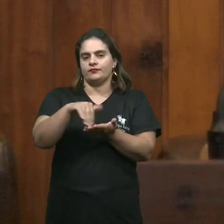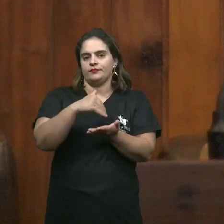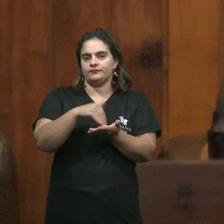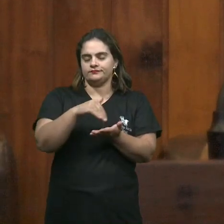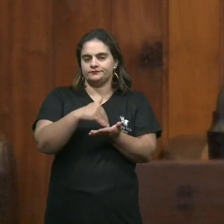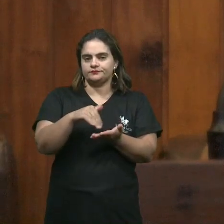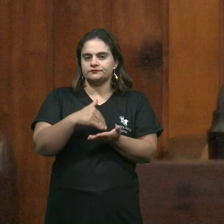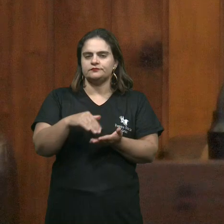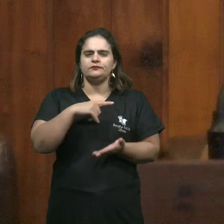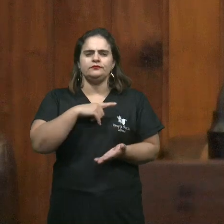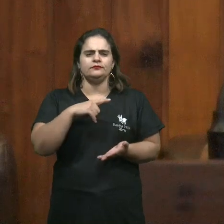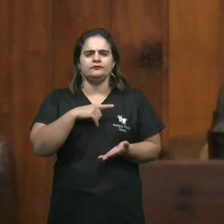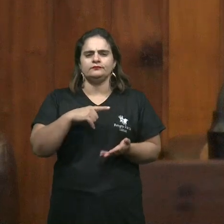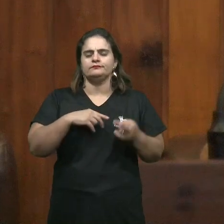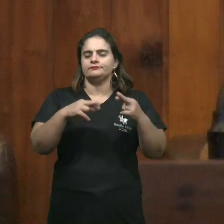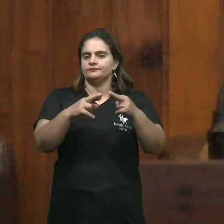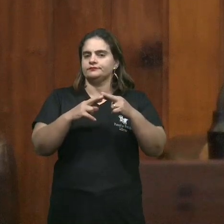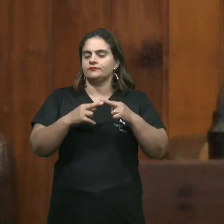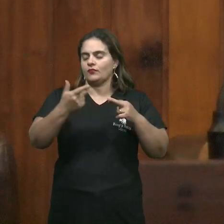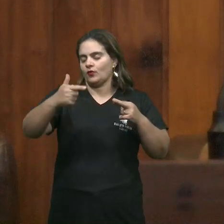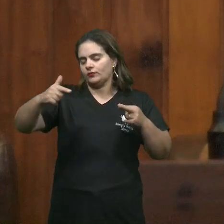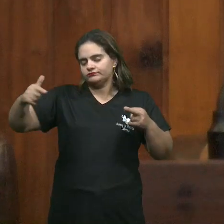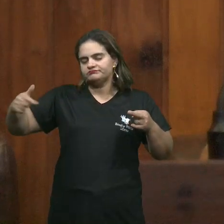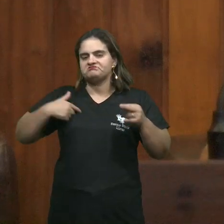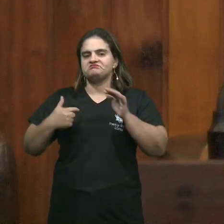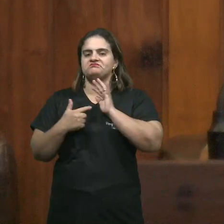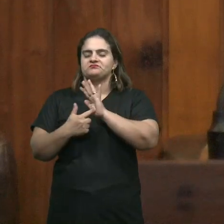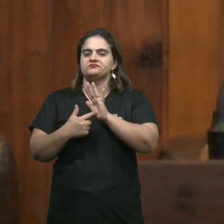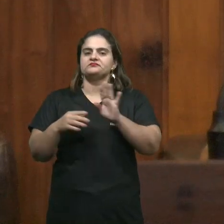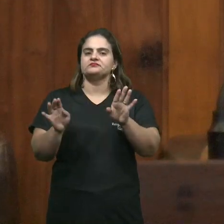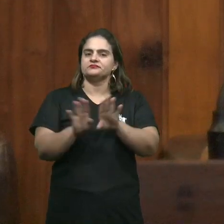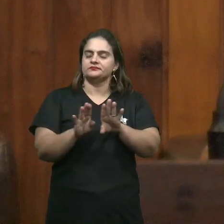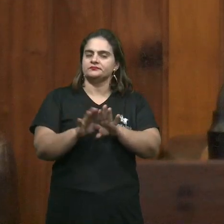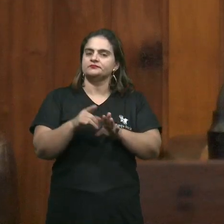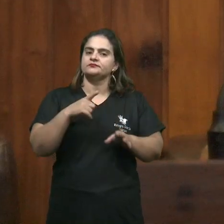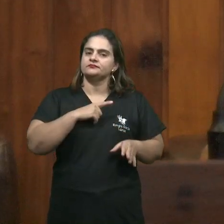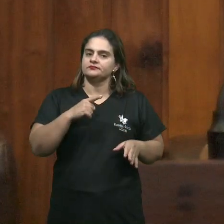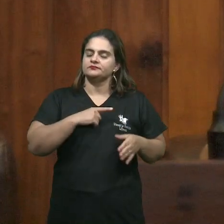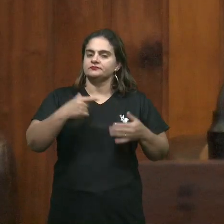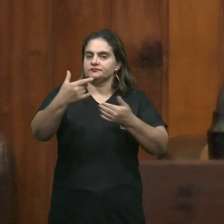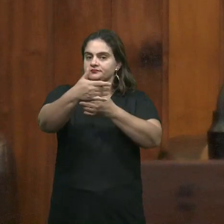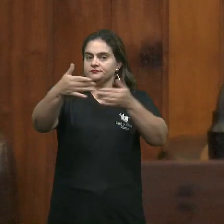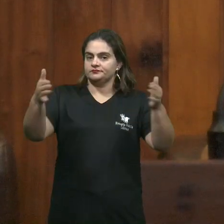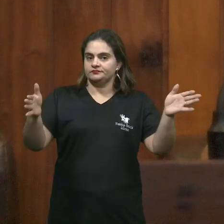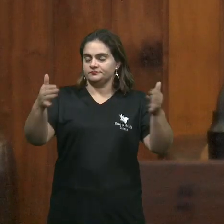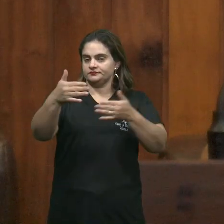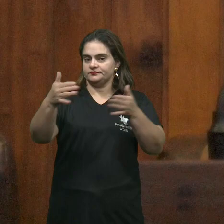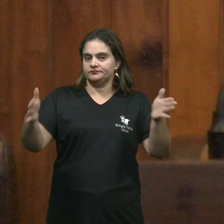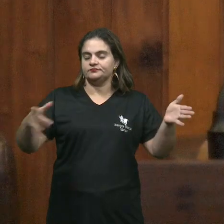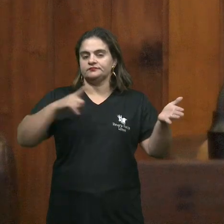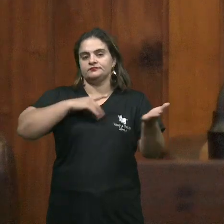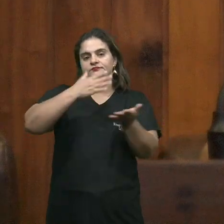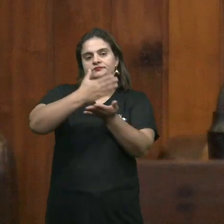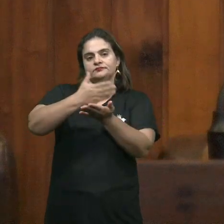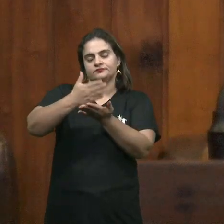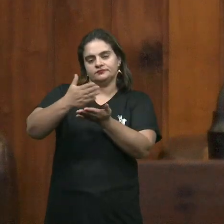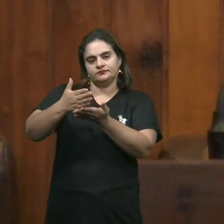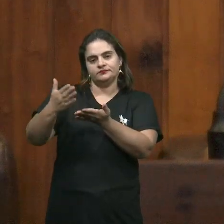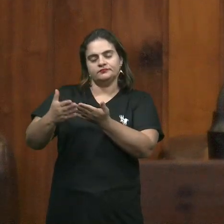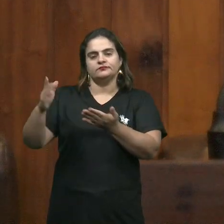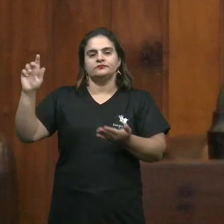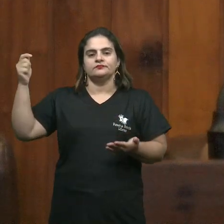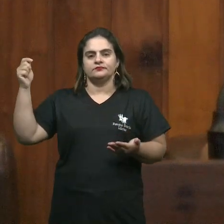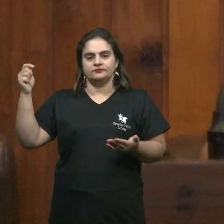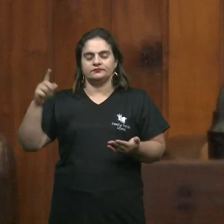a gente já tem outros requerimentos focados nisso, para que elas também tenham espaço para ser dividido com as demais